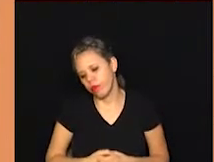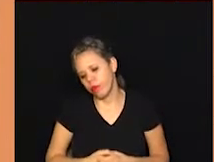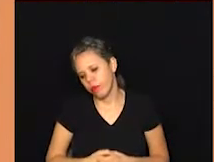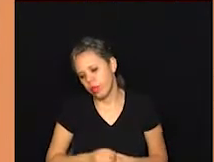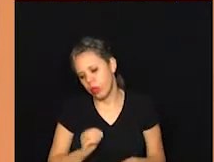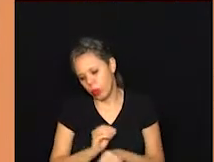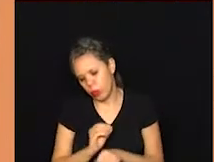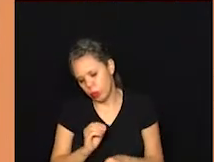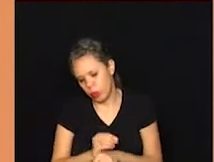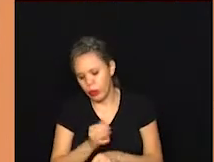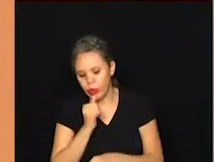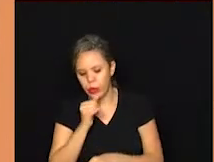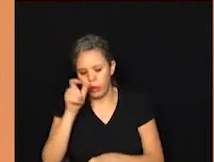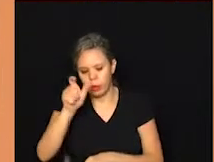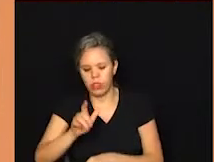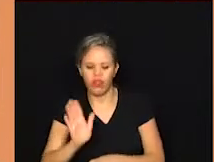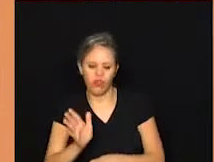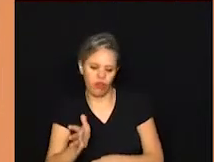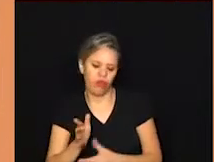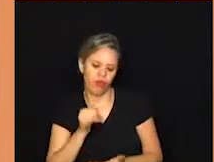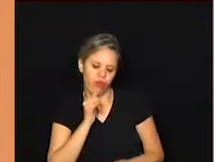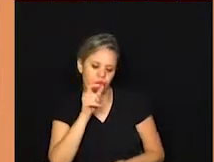preservar, porque a pessoa já está